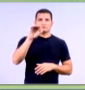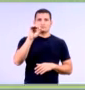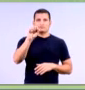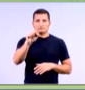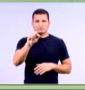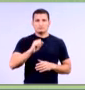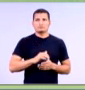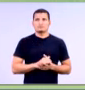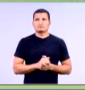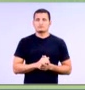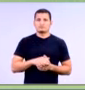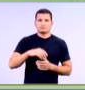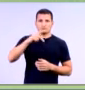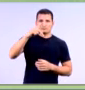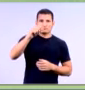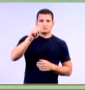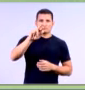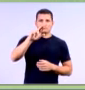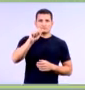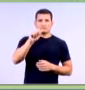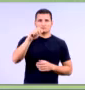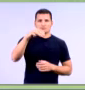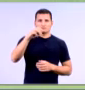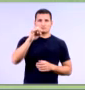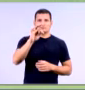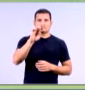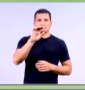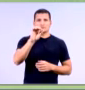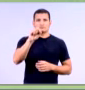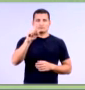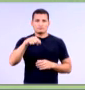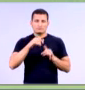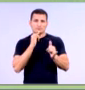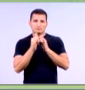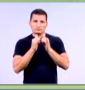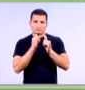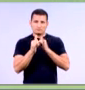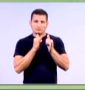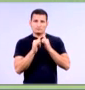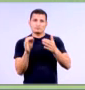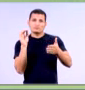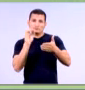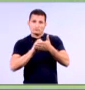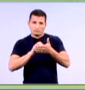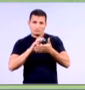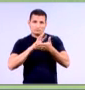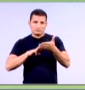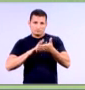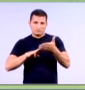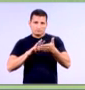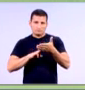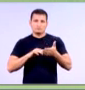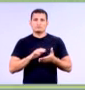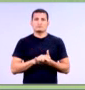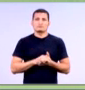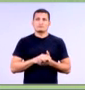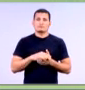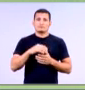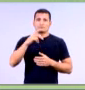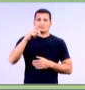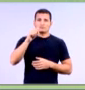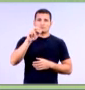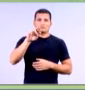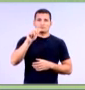parâmetros. Parâmetros, gente, são informações que são passadas a um método. Parâmetros também são chamados